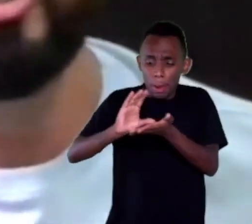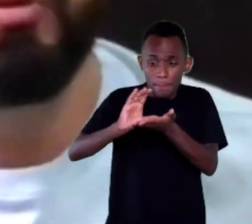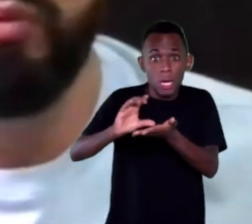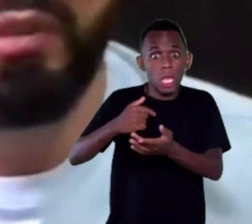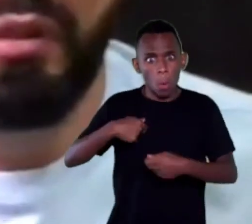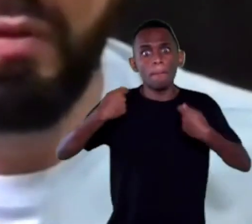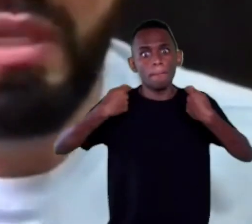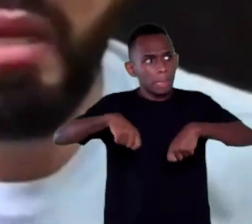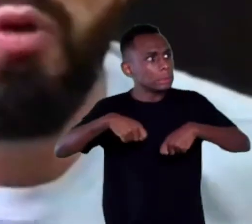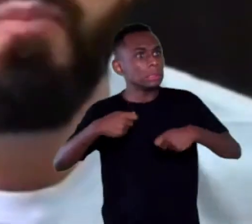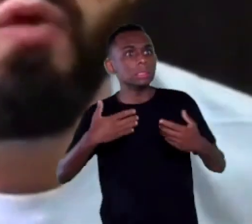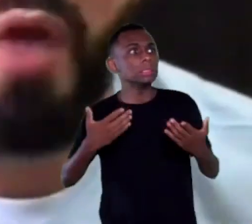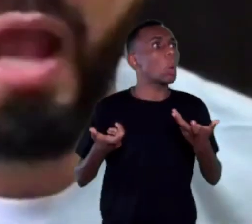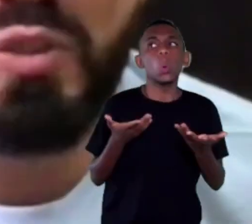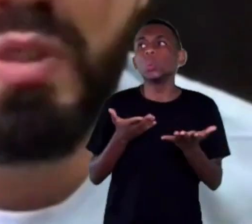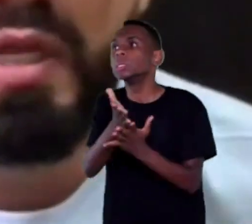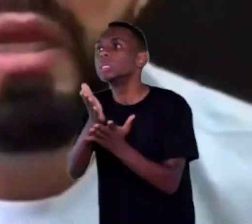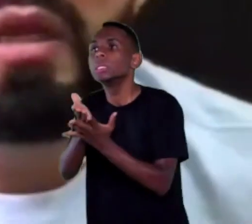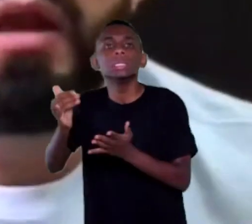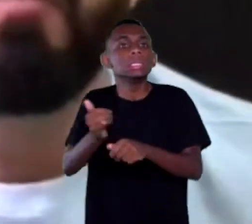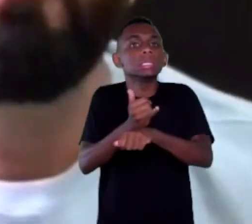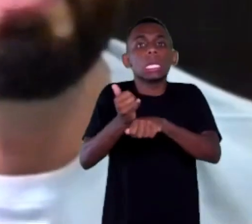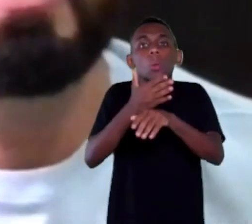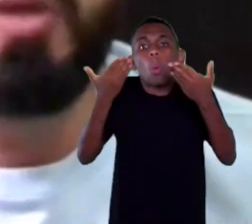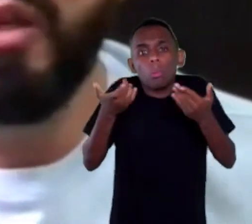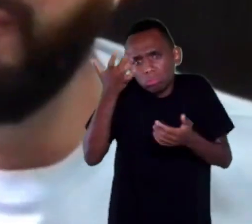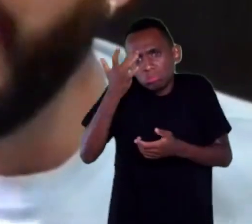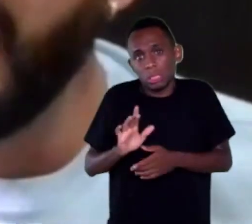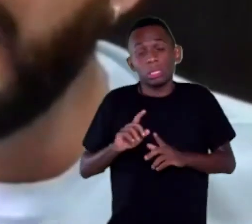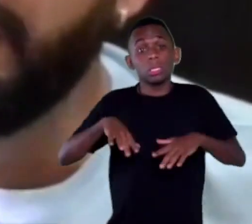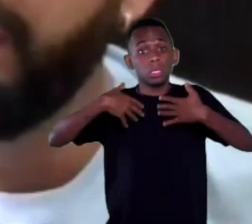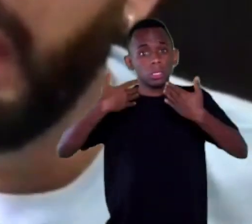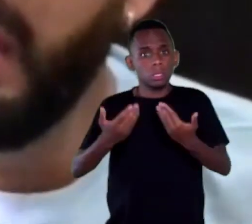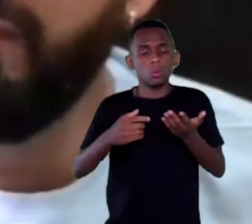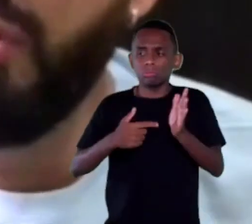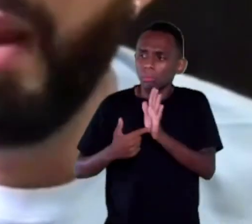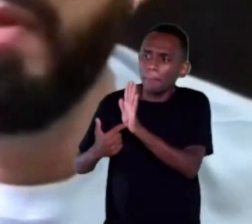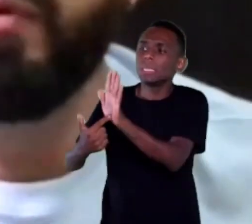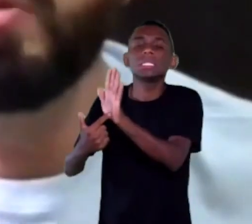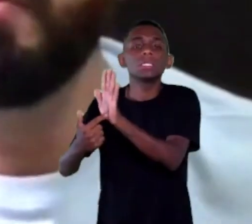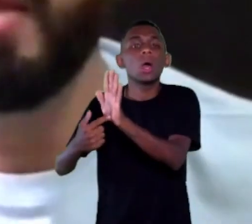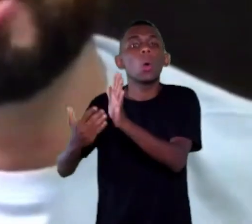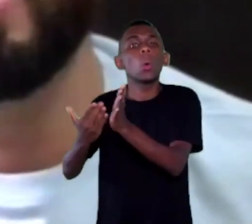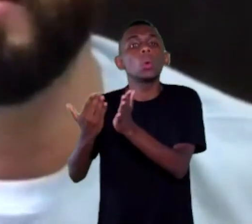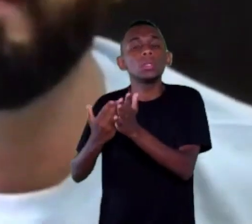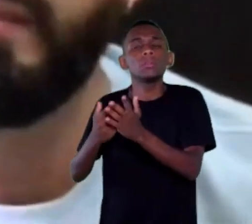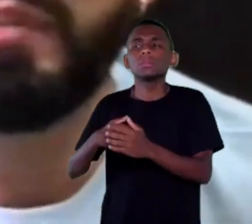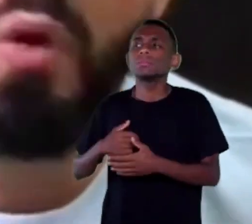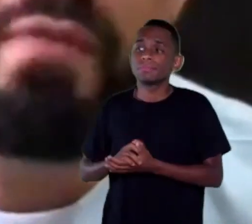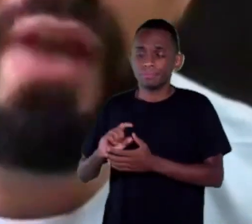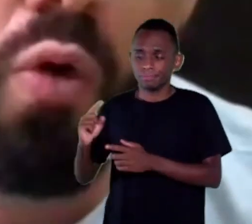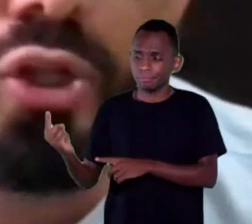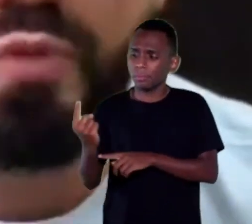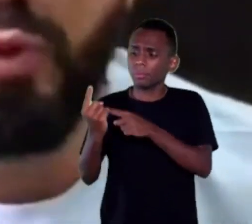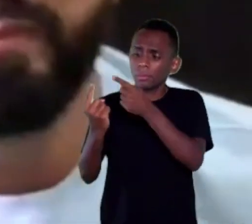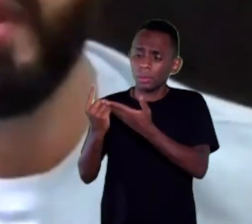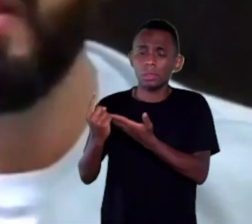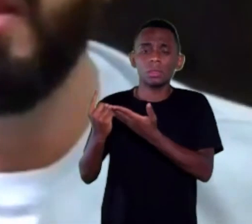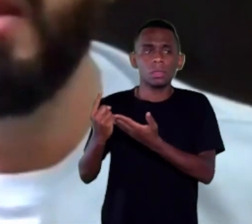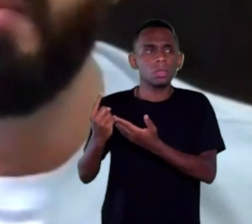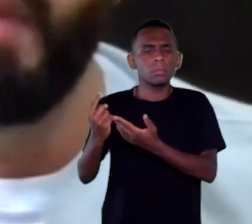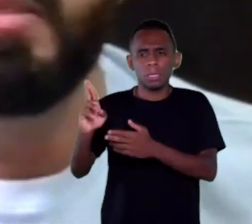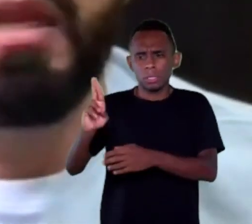estou perdido, eu não sei nem como que eu faço. Vou mandar seu livro para ele. Ele virou para mim e falou assim, Magela, seu livro é